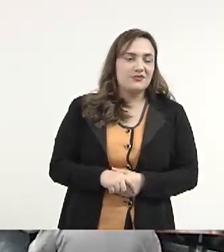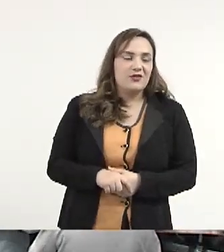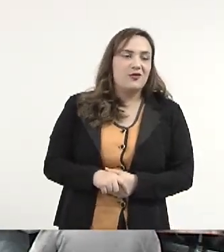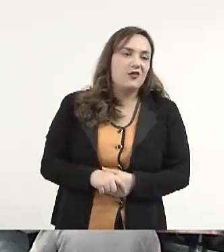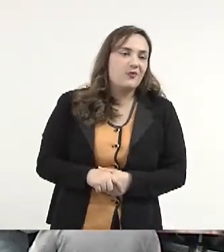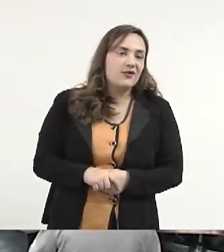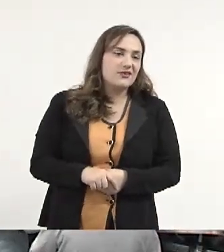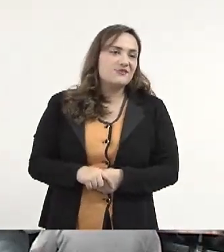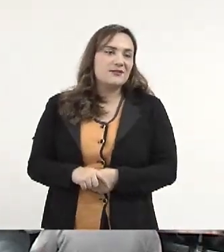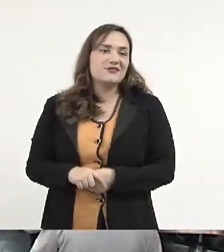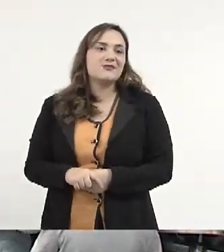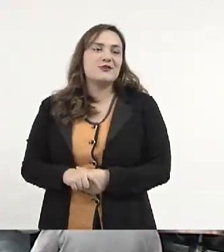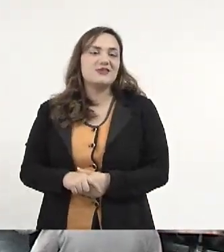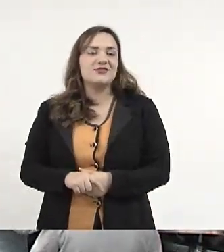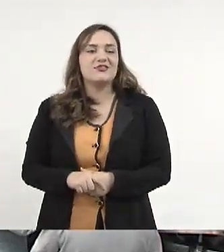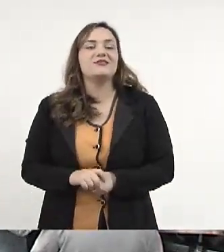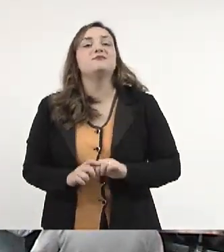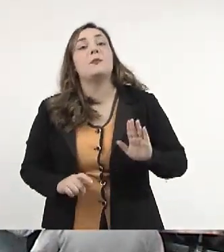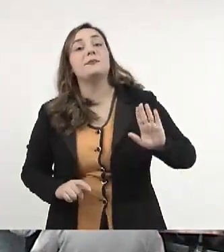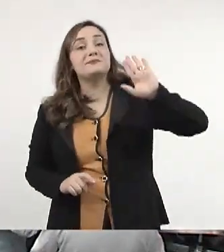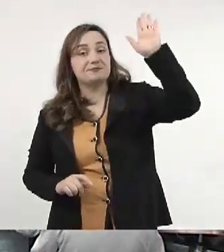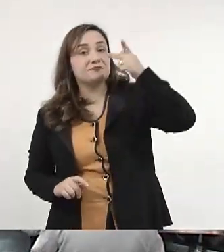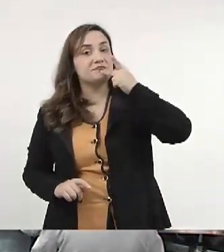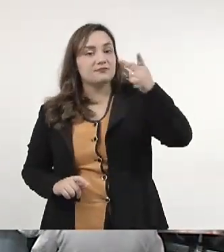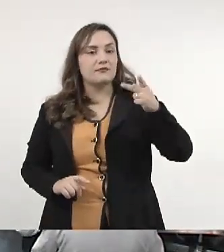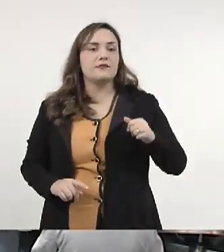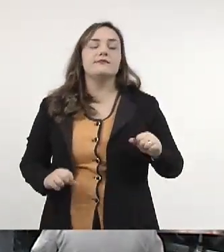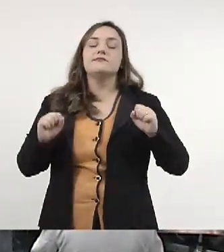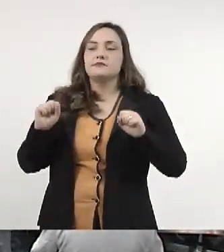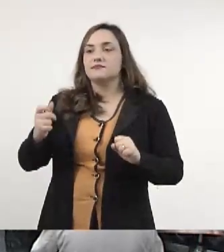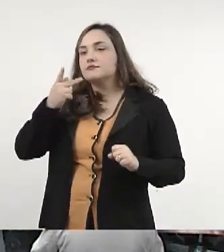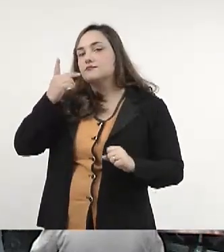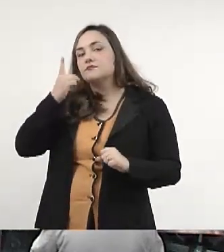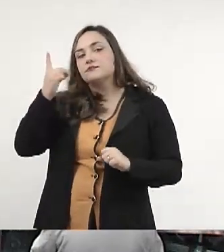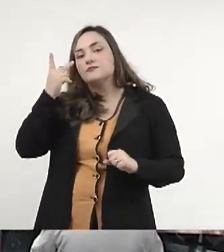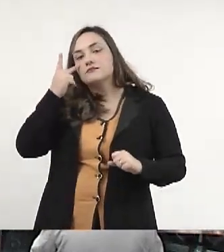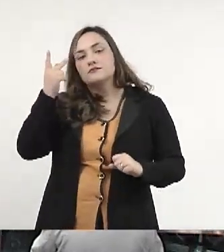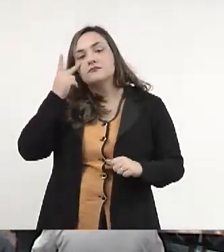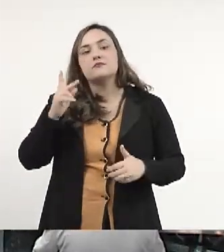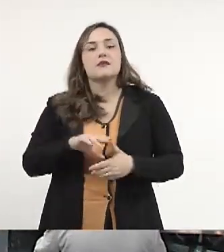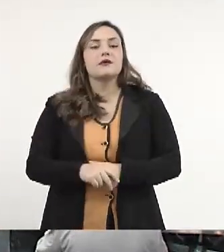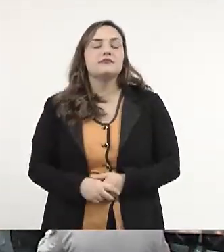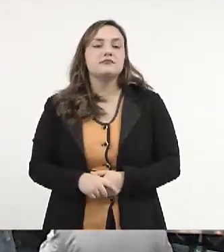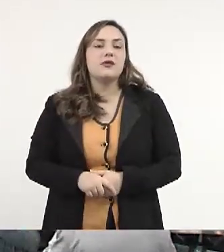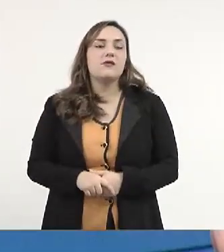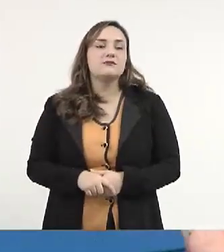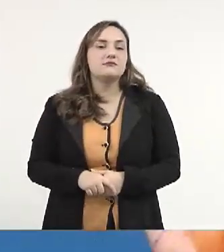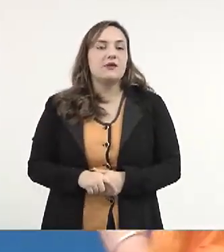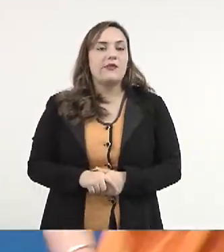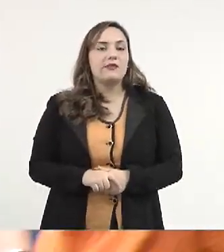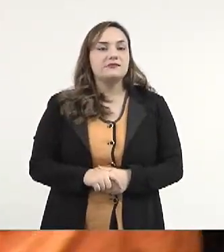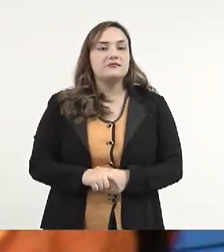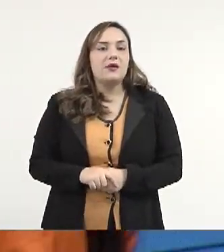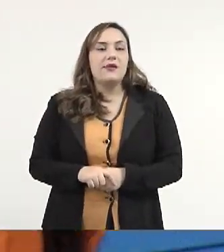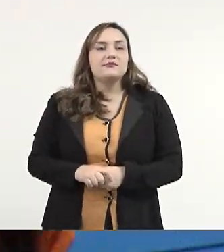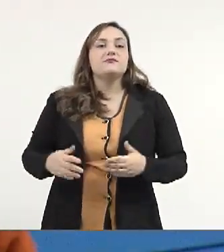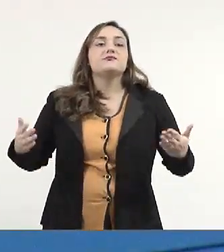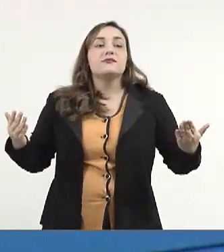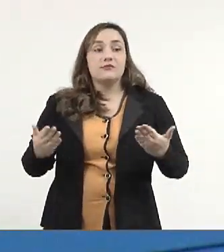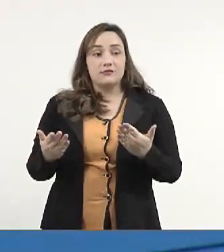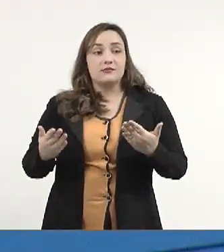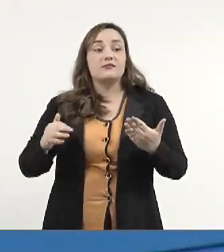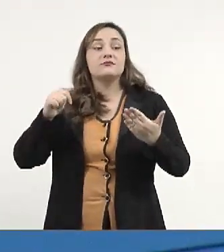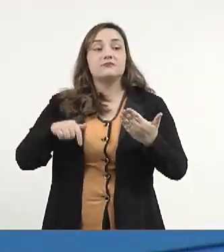Pela ordem, senhor presidente. Com a palavra, pela ordem, deputado Pedro Kemp. Senhor presidente, nós estamos hoje com a